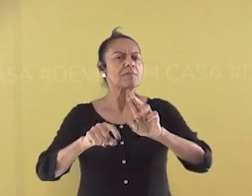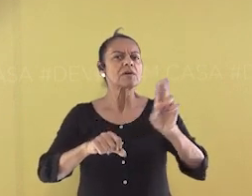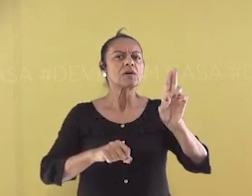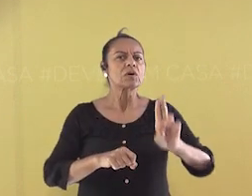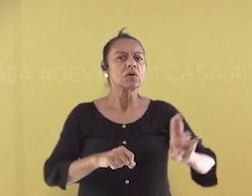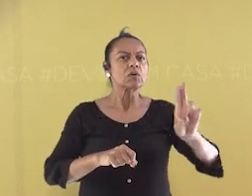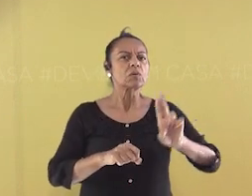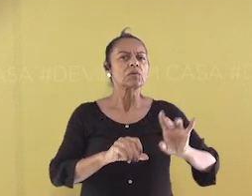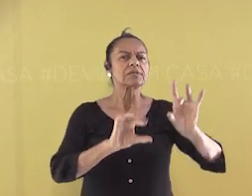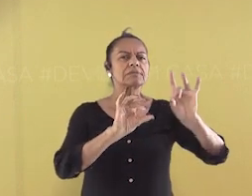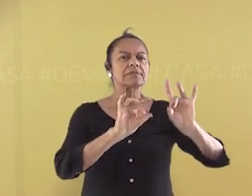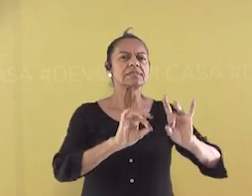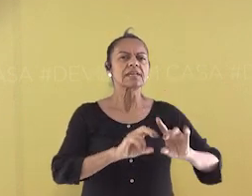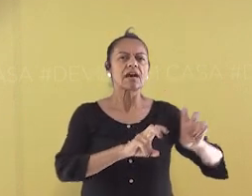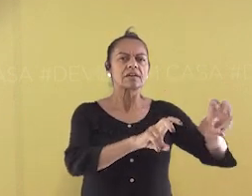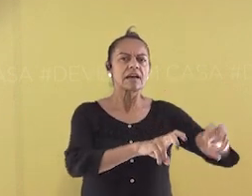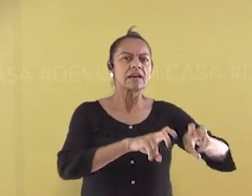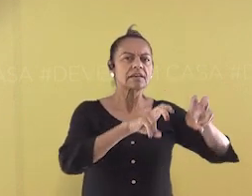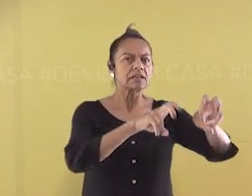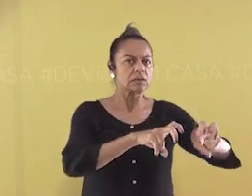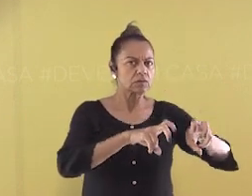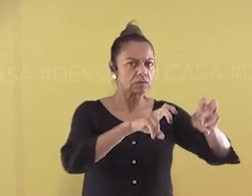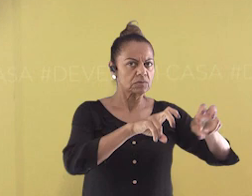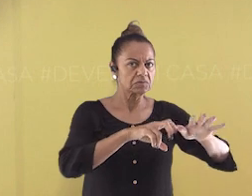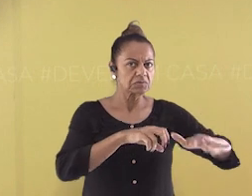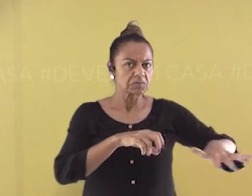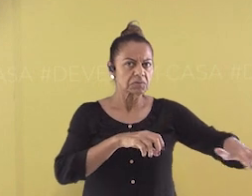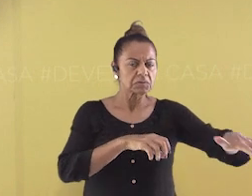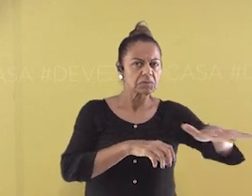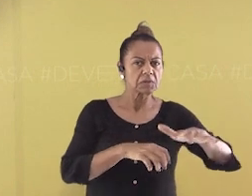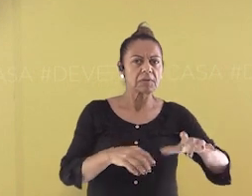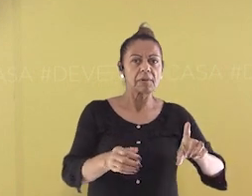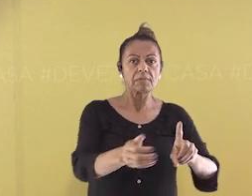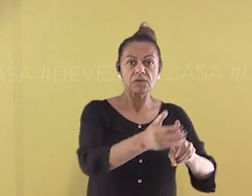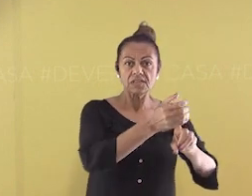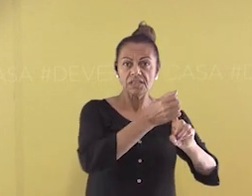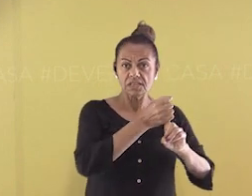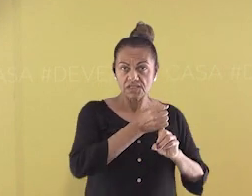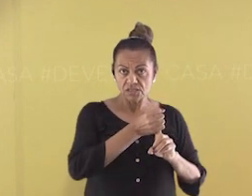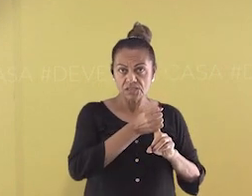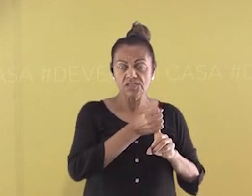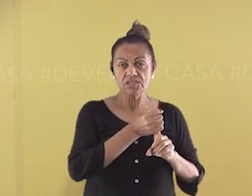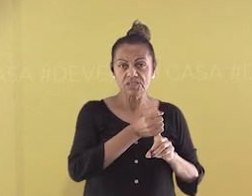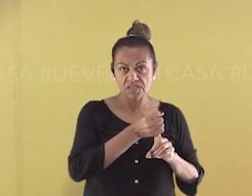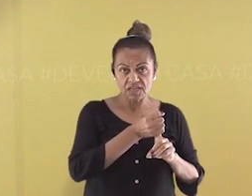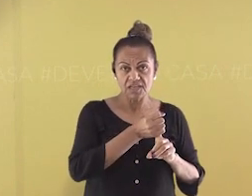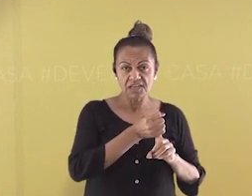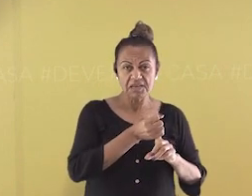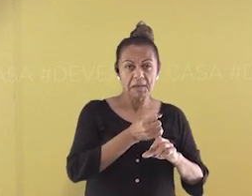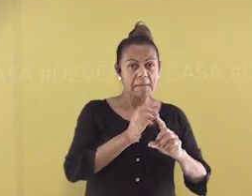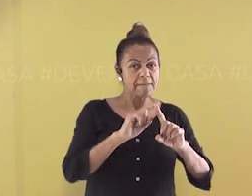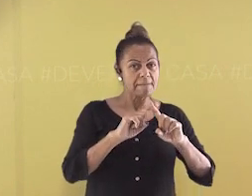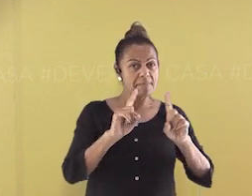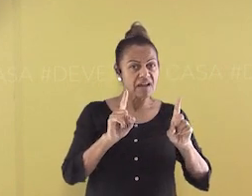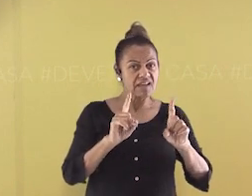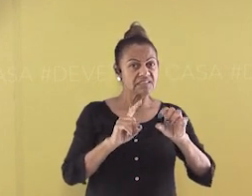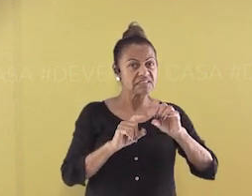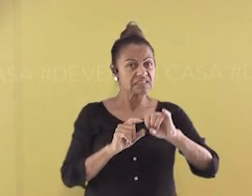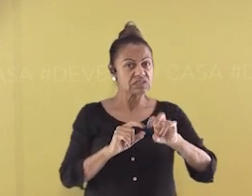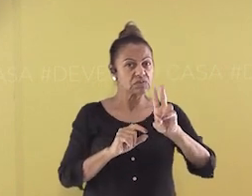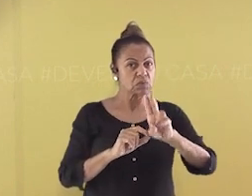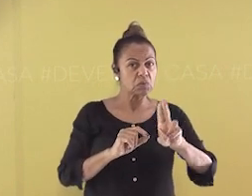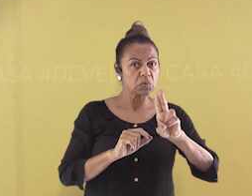especialmente na agricultura para proteger as plantações e grãos de pragas e doenças, mas se usado